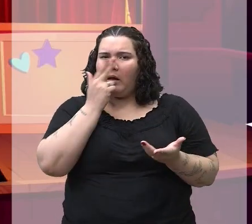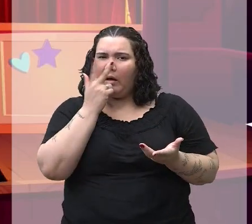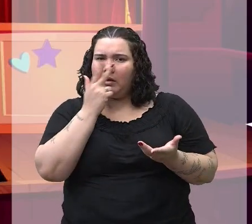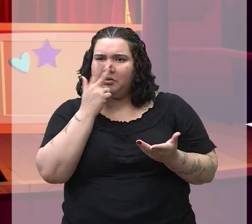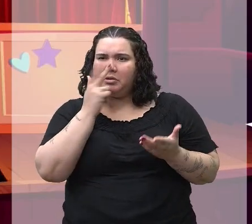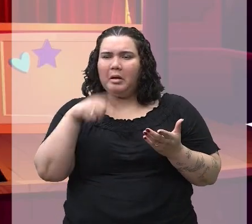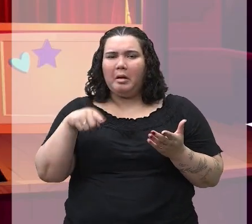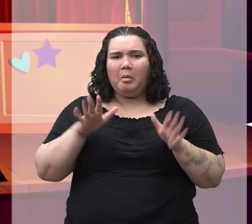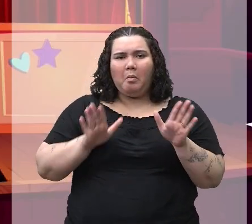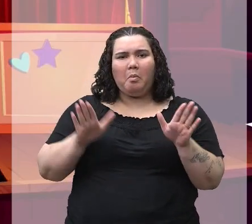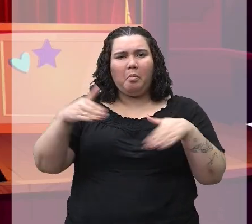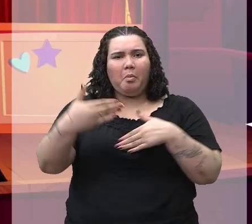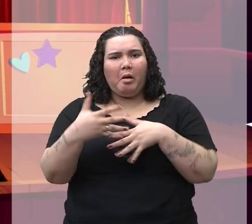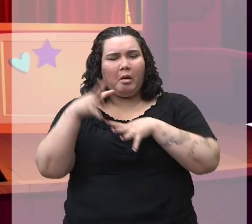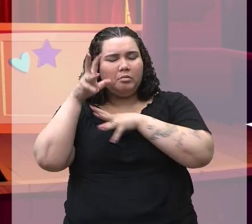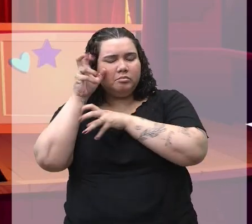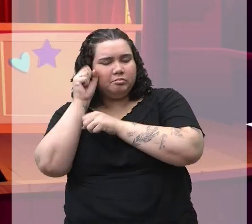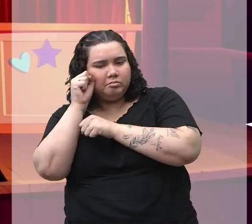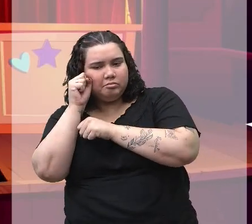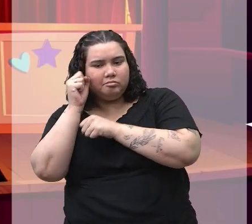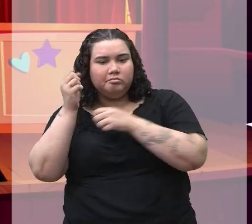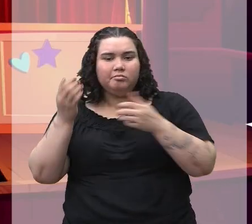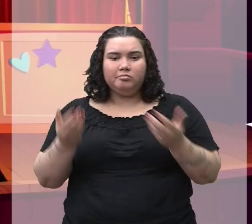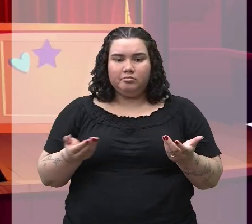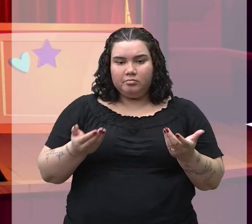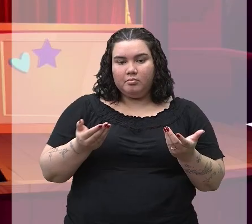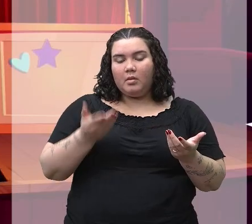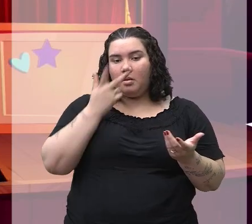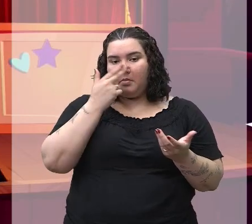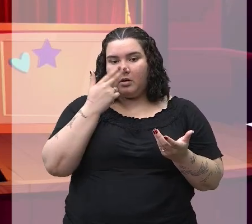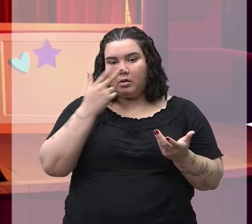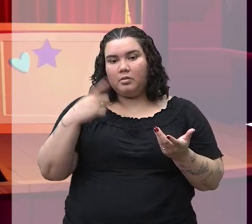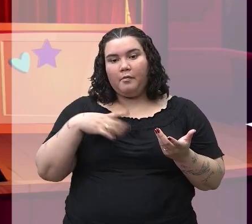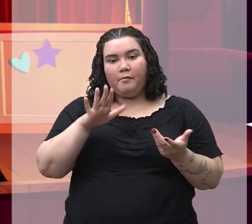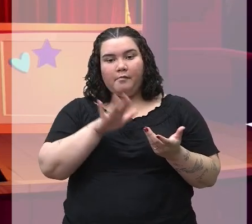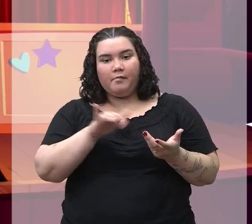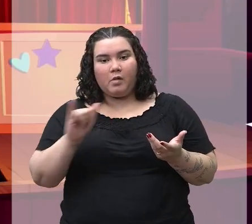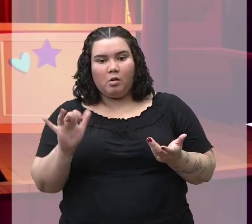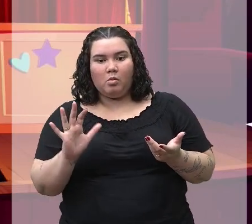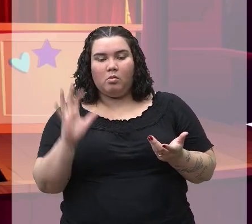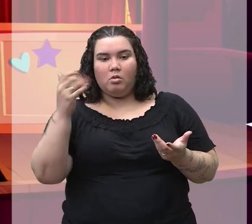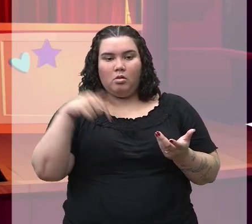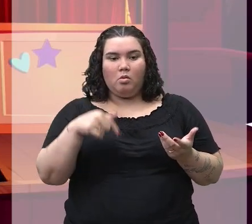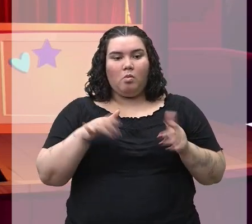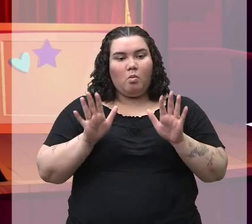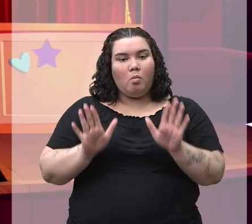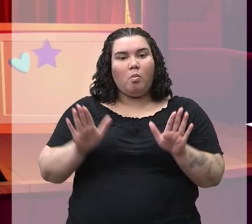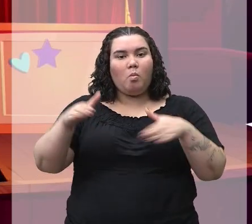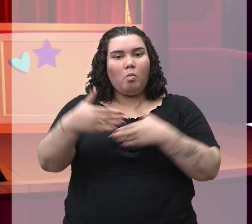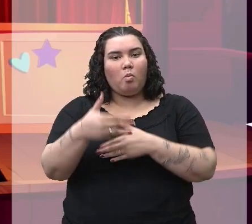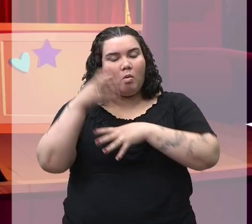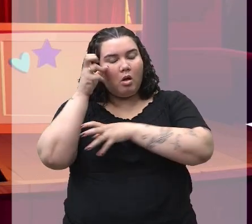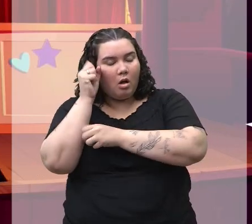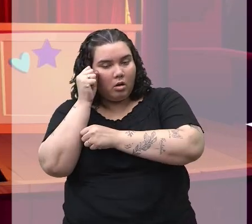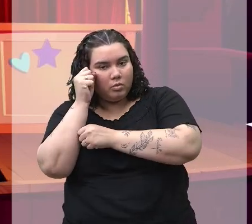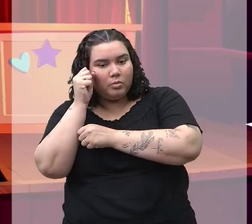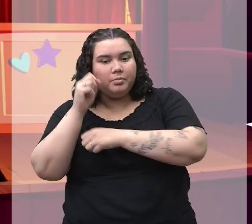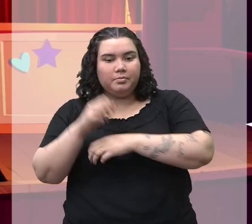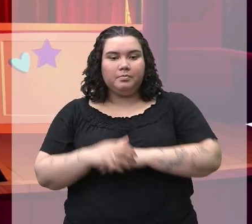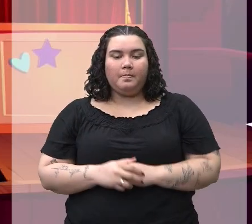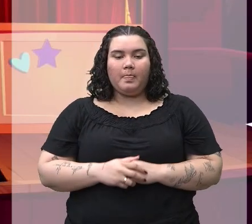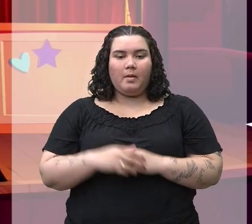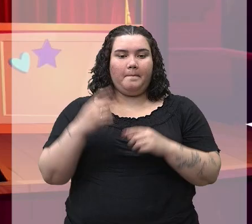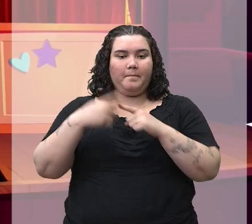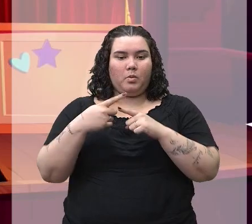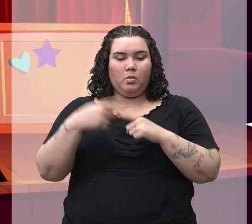um quarto, né? Poderia ser que esteja acontecendo aqui, vá acontecer uma cena de um quarto. Porque nós identificamos aqui no